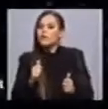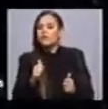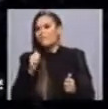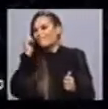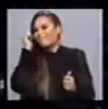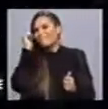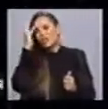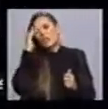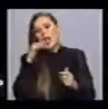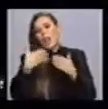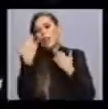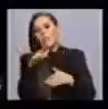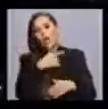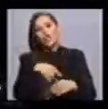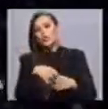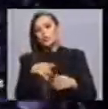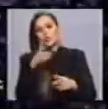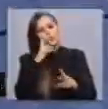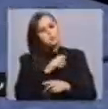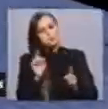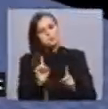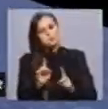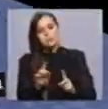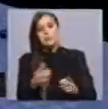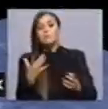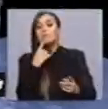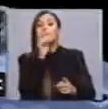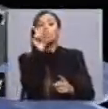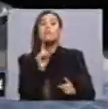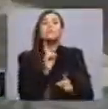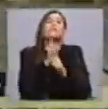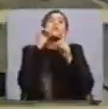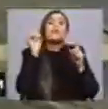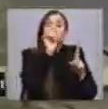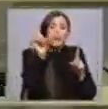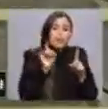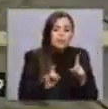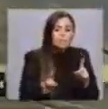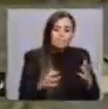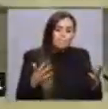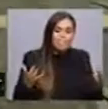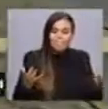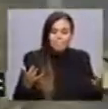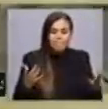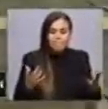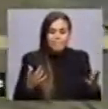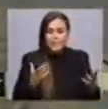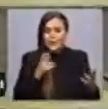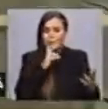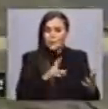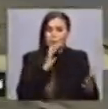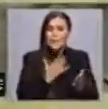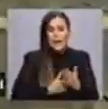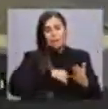Não encontramos ainda pulsares que rodam mais rapidamente. A pergunta óbvia é, porquê? ainda não temos propriamente uma resposta para esta